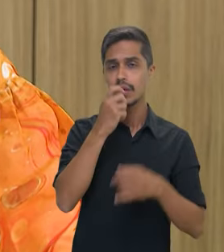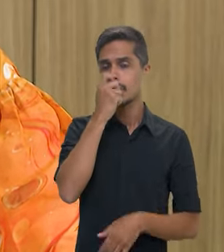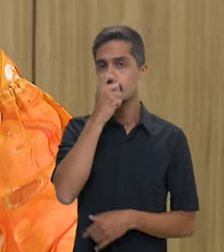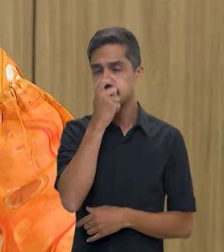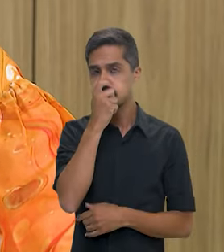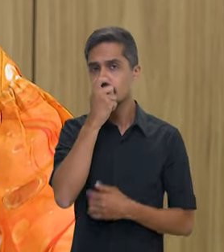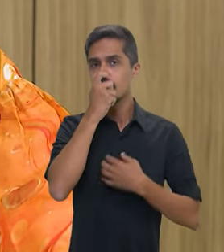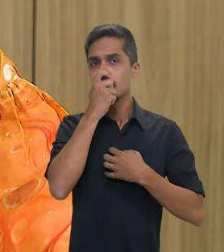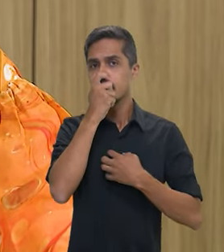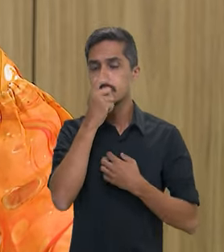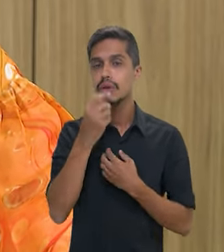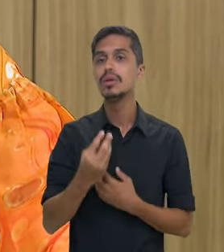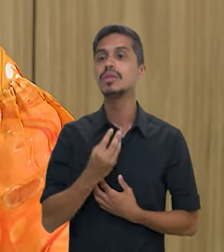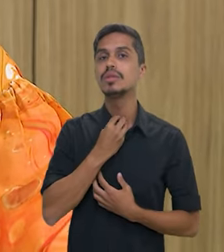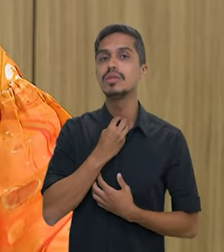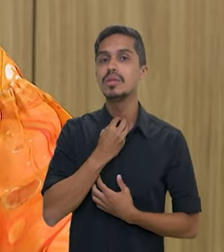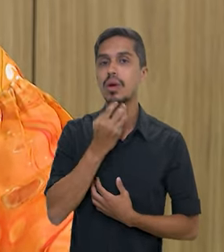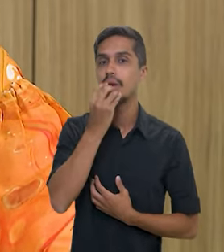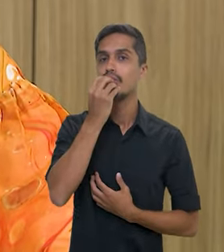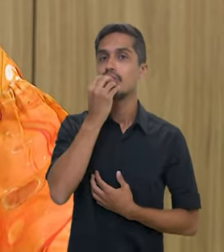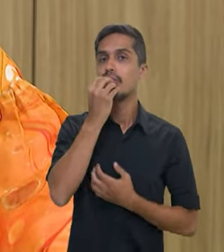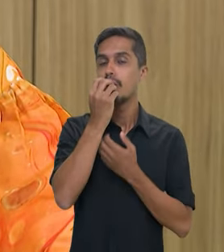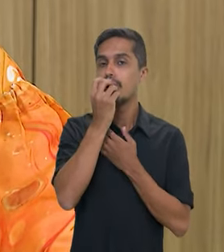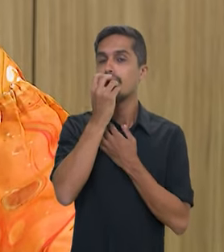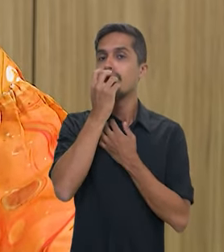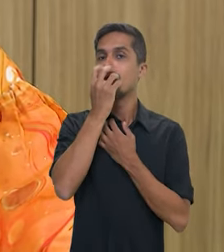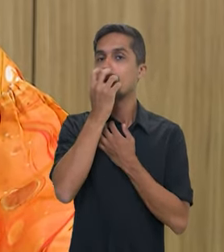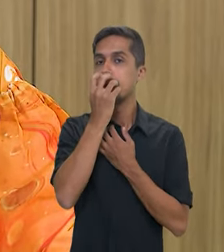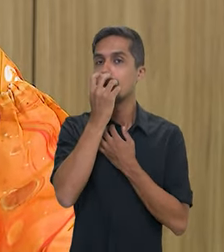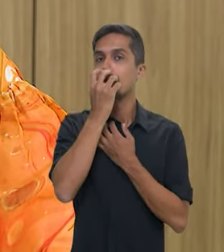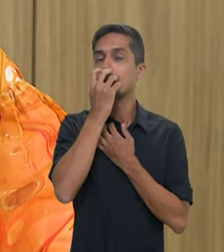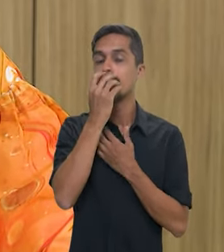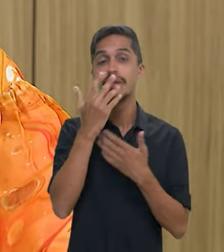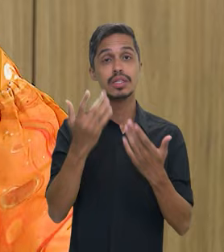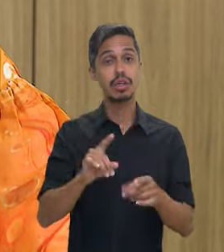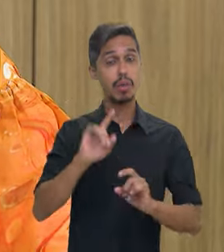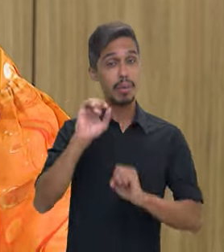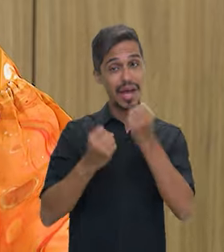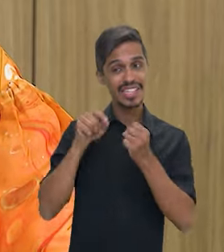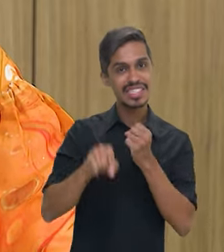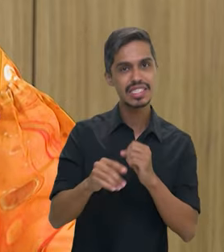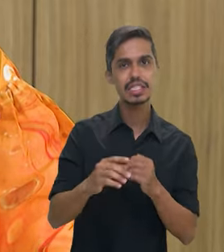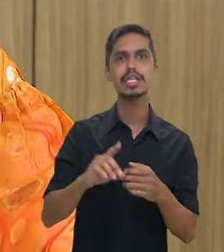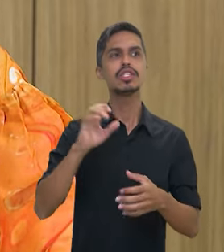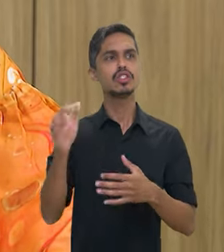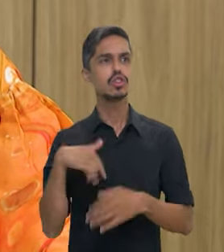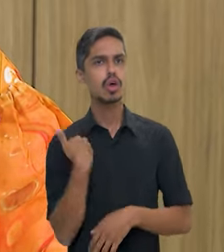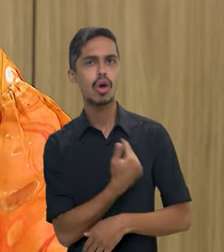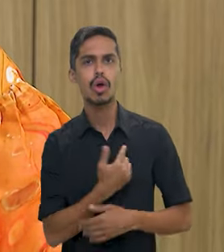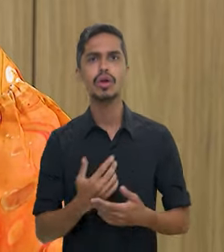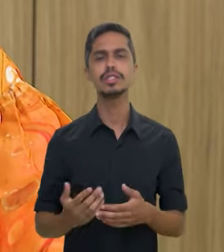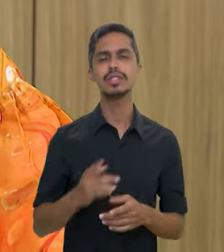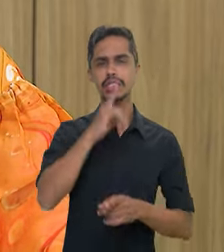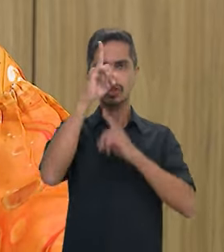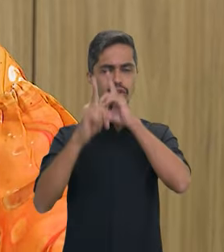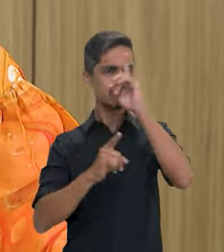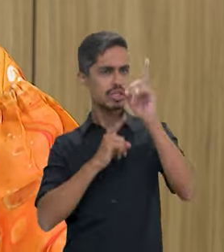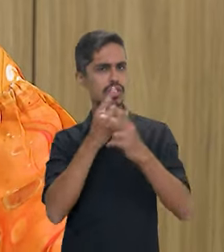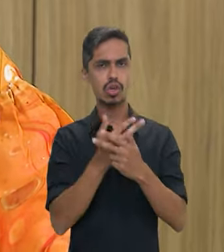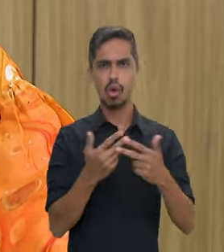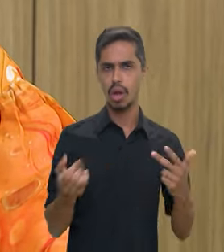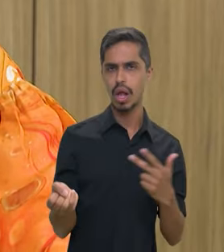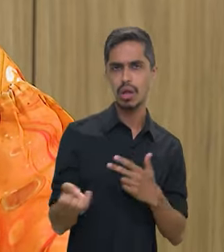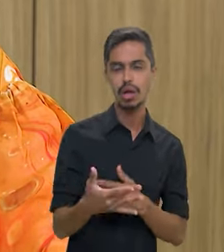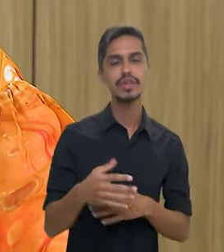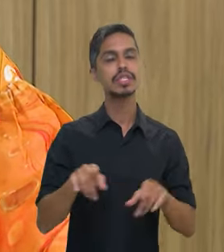máscaras, respiradores. Então, é um grande trabalho de reconstrução com inovações, com inovações